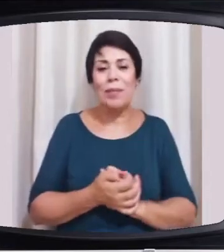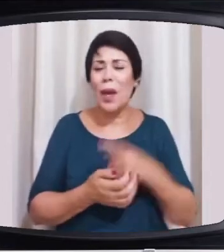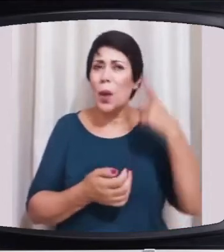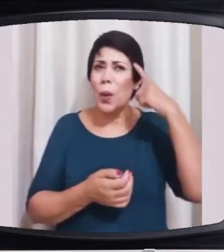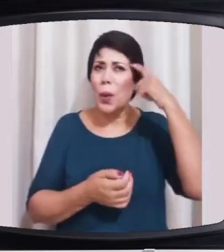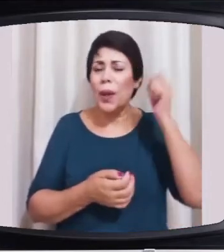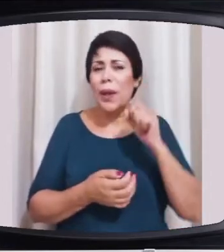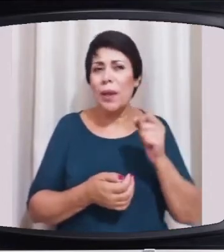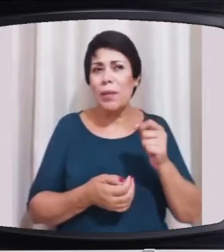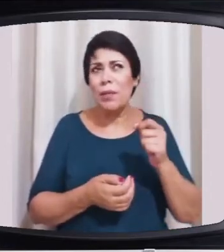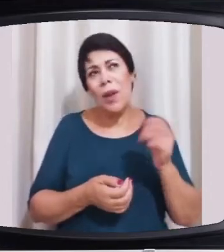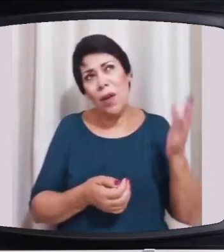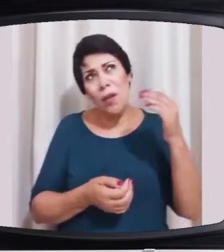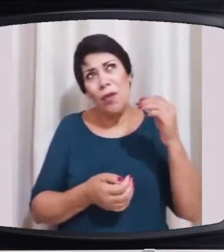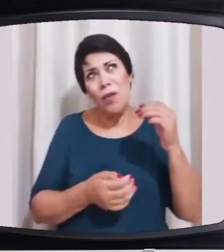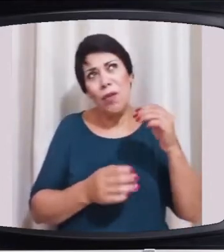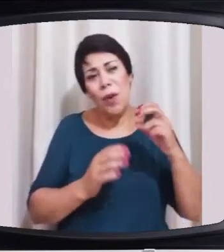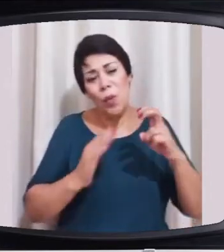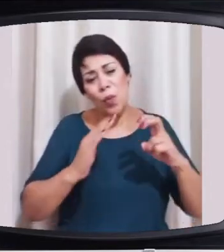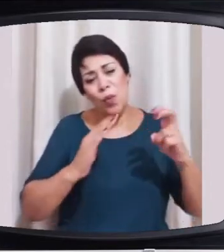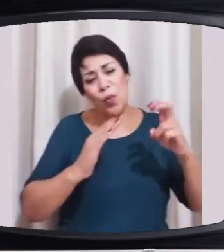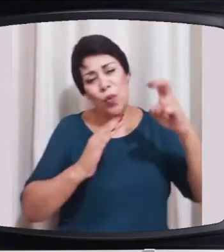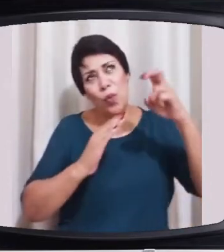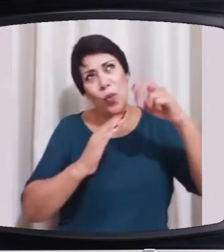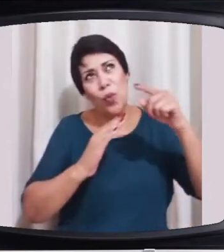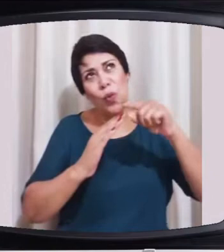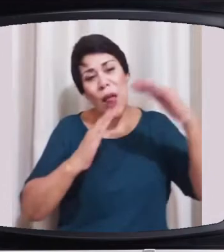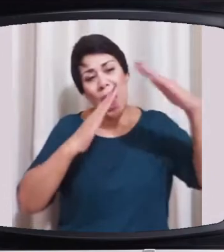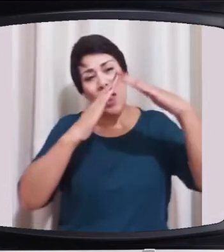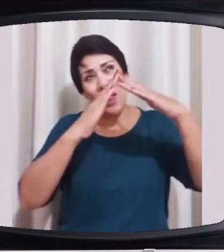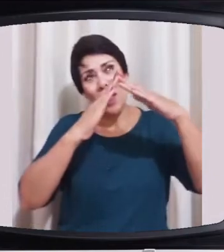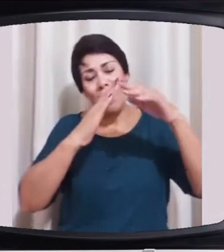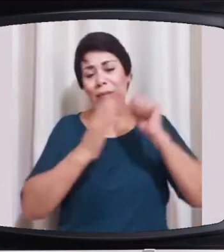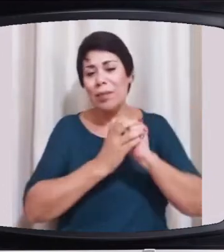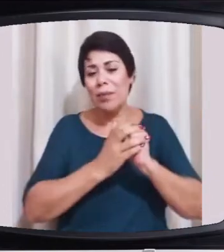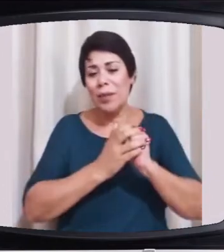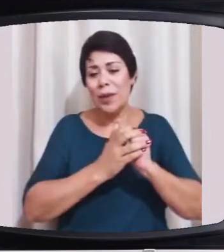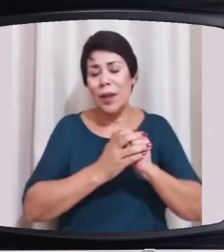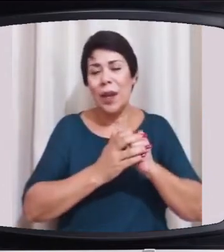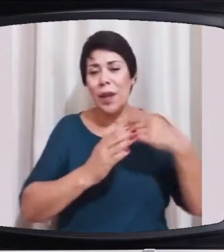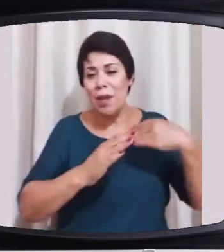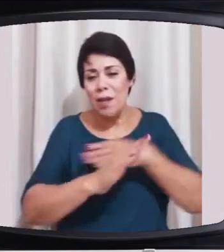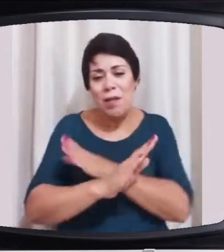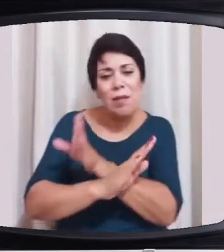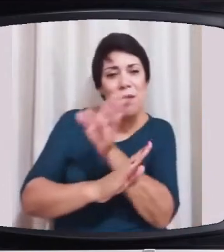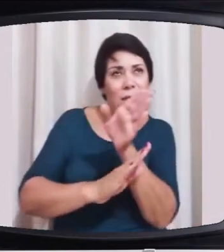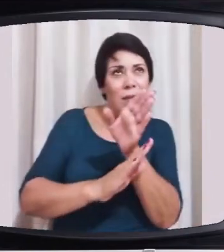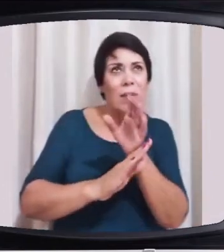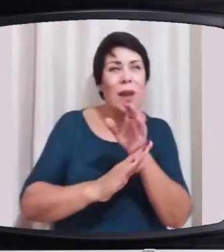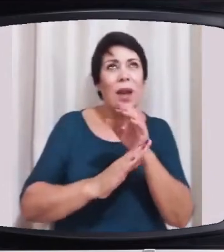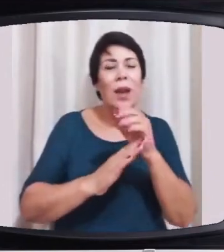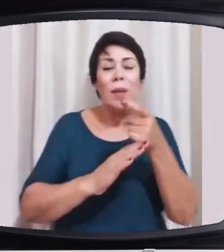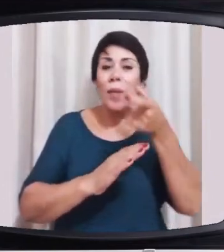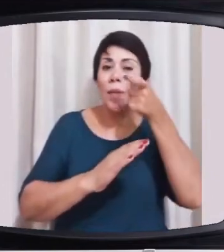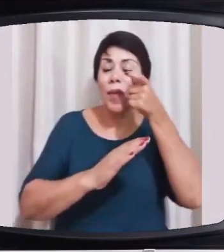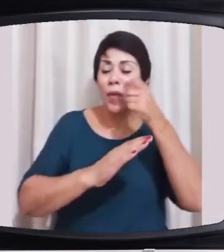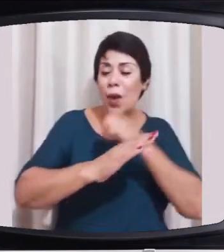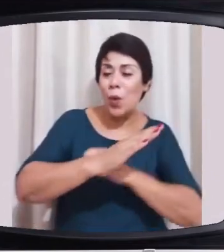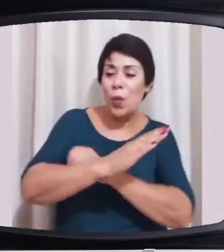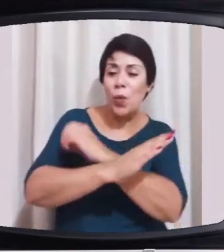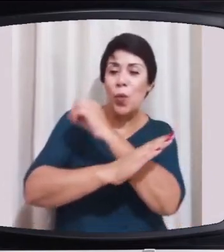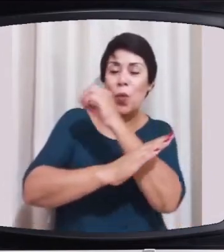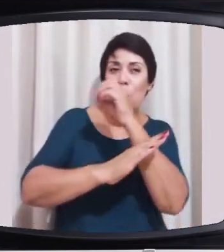da gente subir, sair pela janela aqui, subir no telhado, e o sol nascer em cima do telhado. Minha casa é feita em